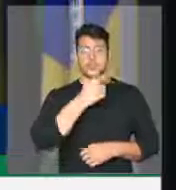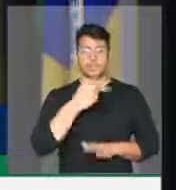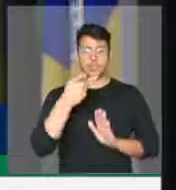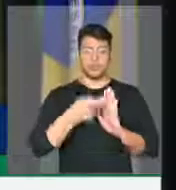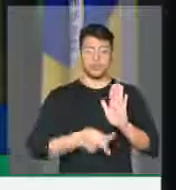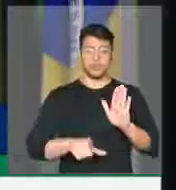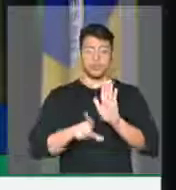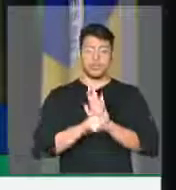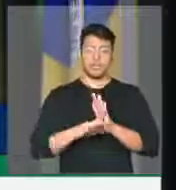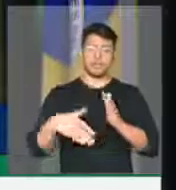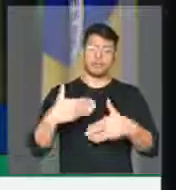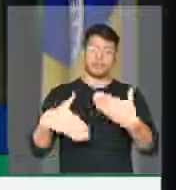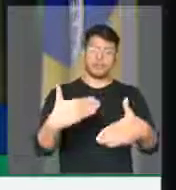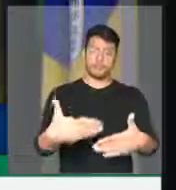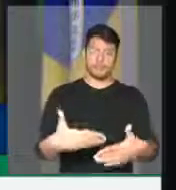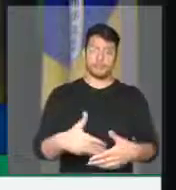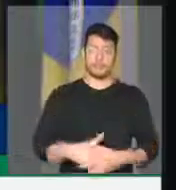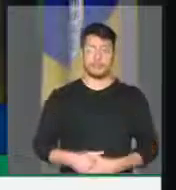no Legislativo.